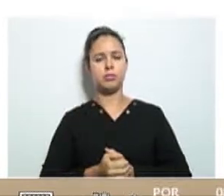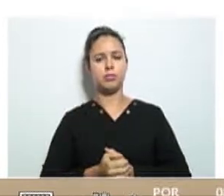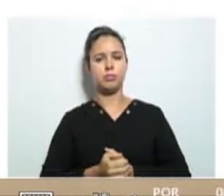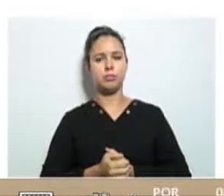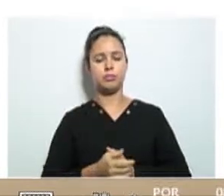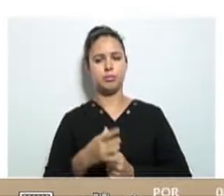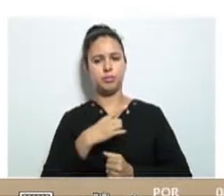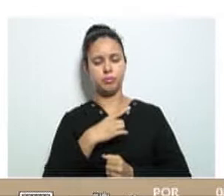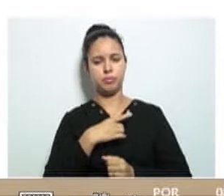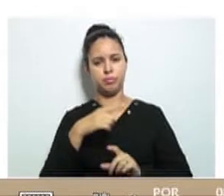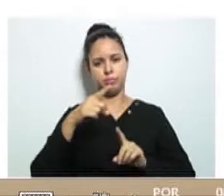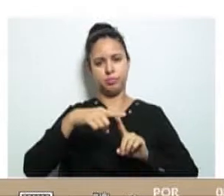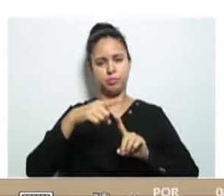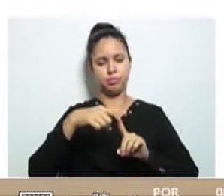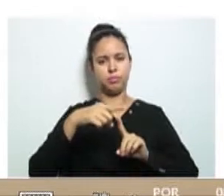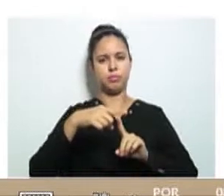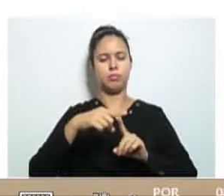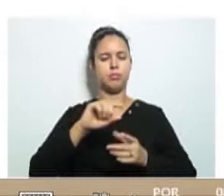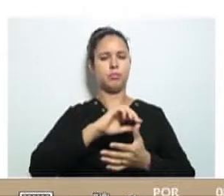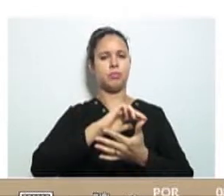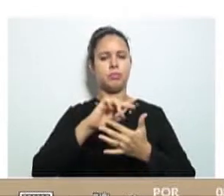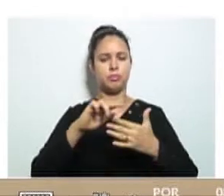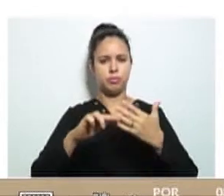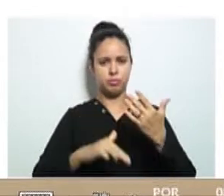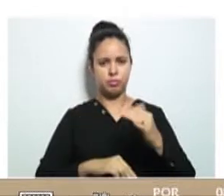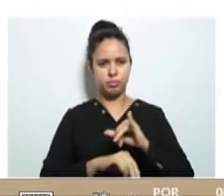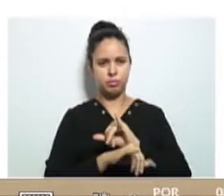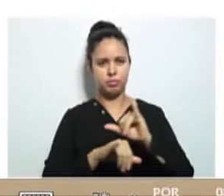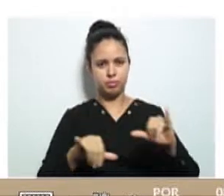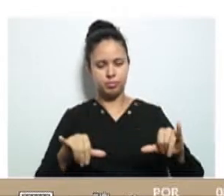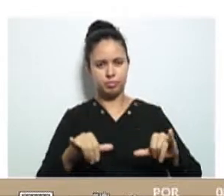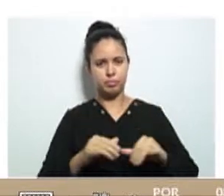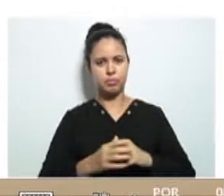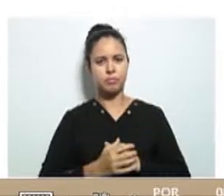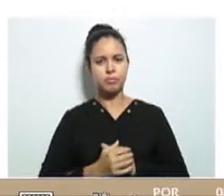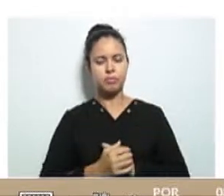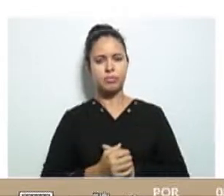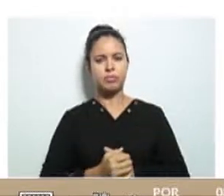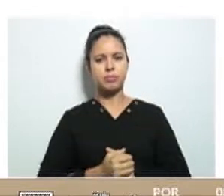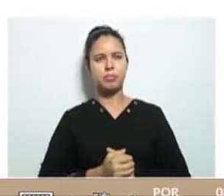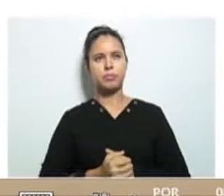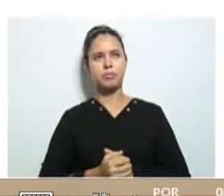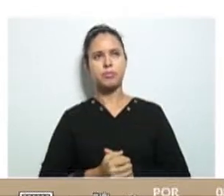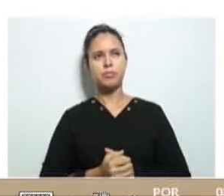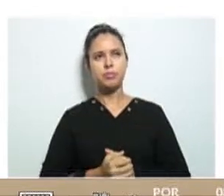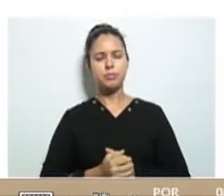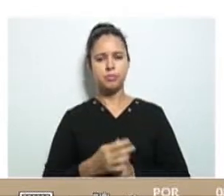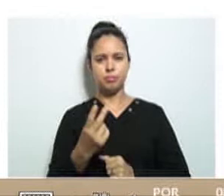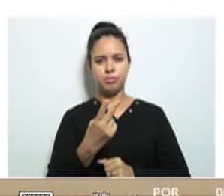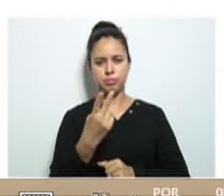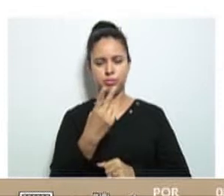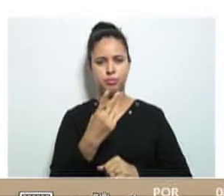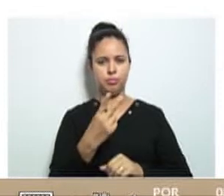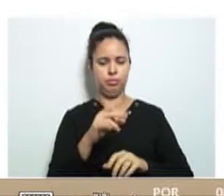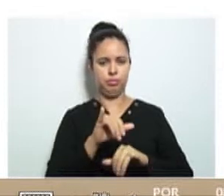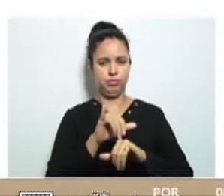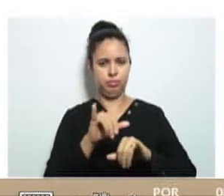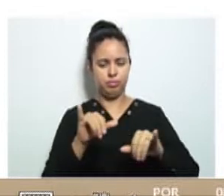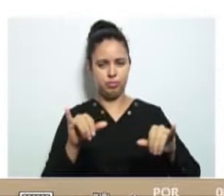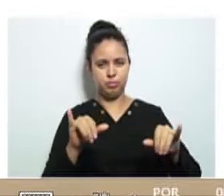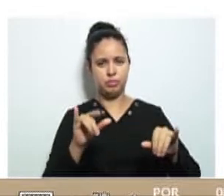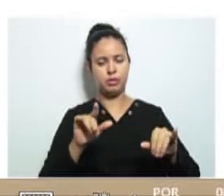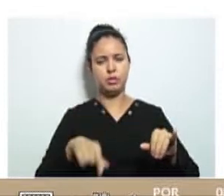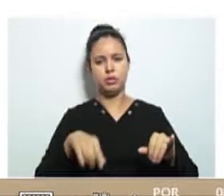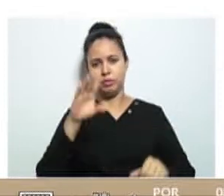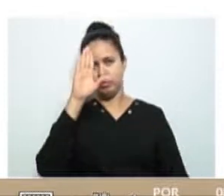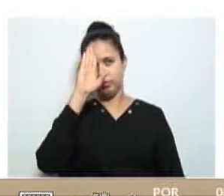aqui o tipo de sistema operacional e as demais informações, tá bom? Então, essas duas informações aqui, ó, são